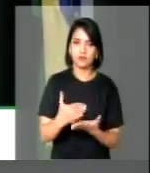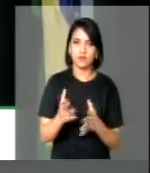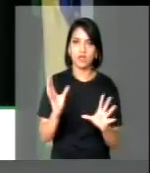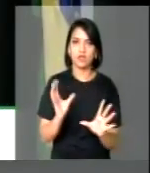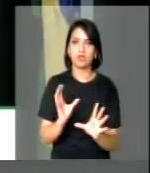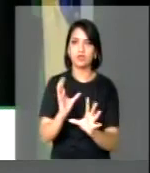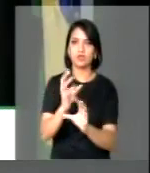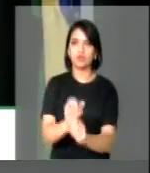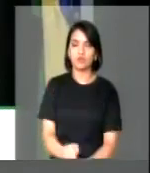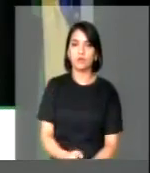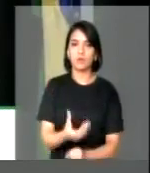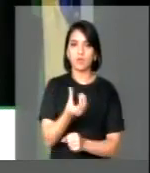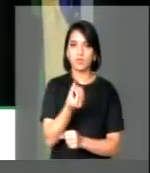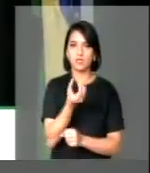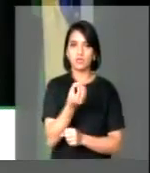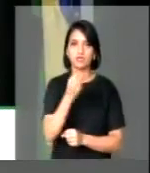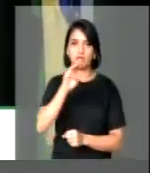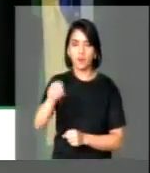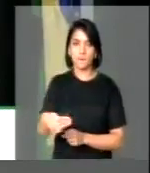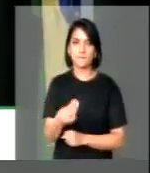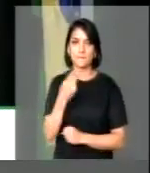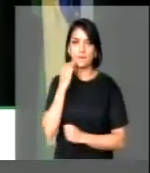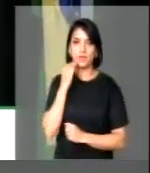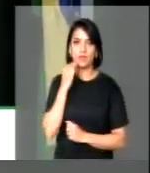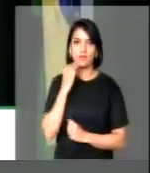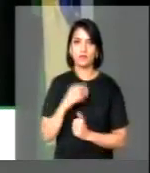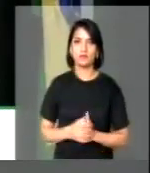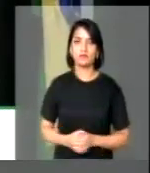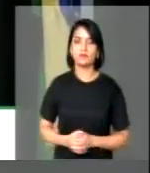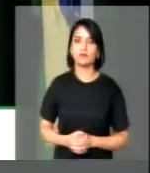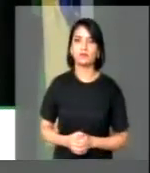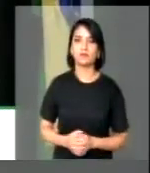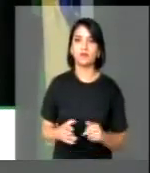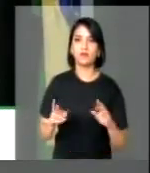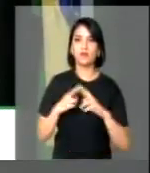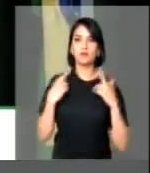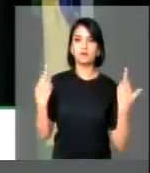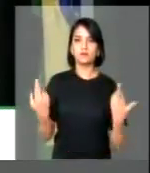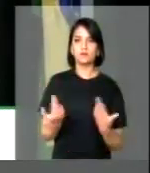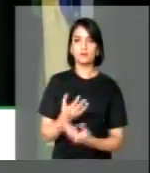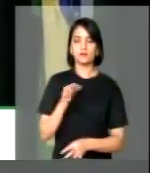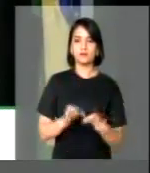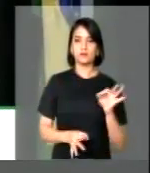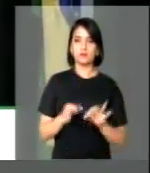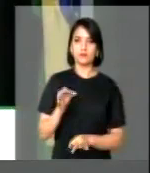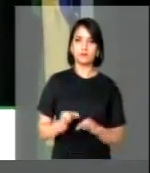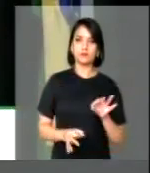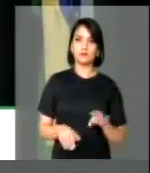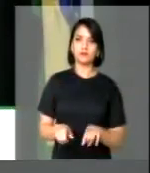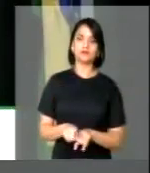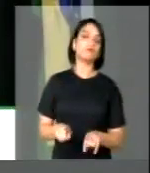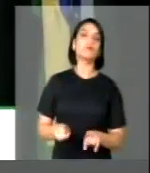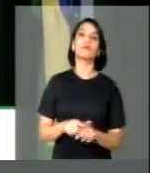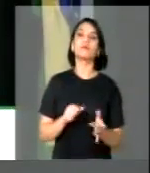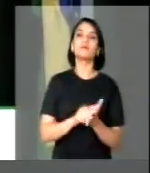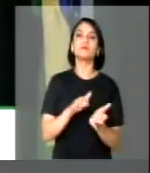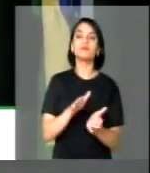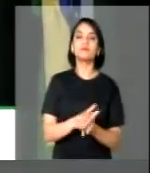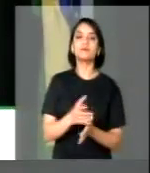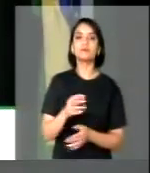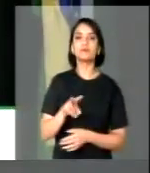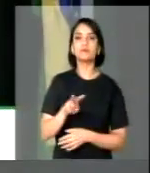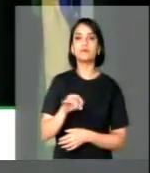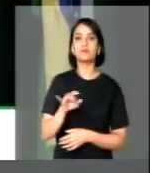totalizam 60 milhões. Essa audiência trata da homologação dos cálculos das